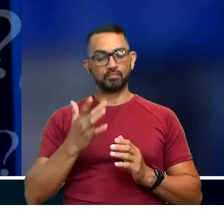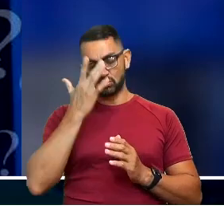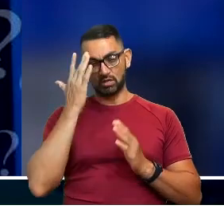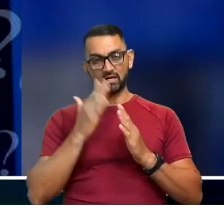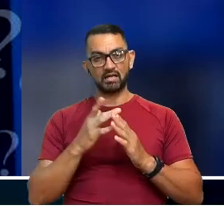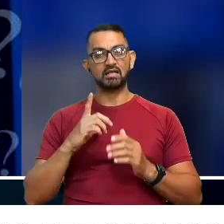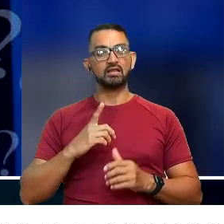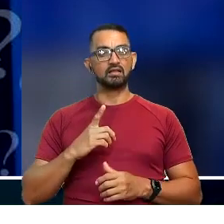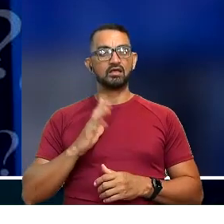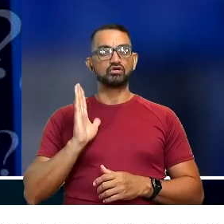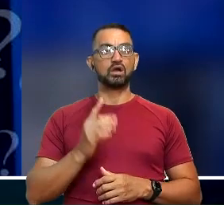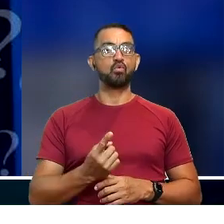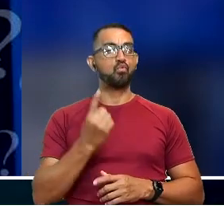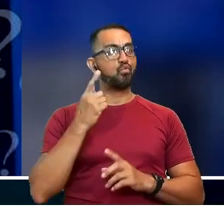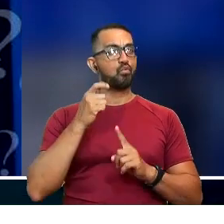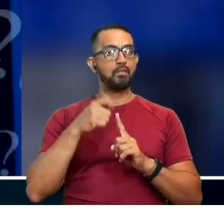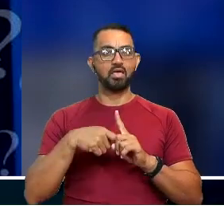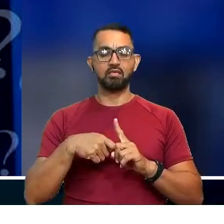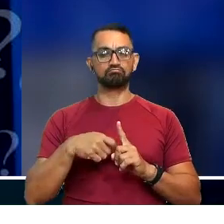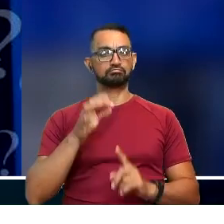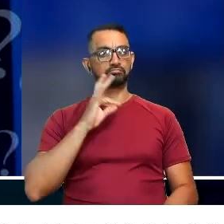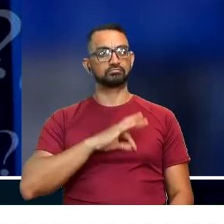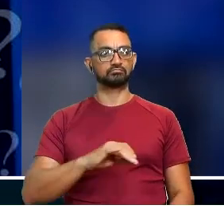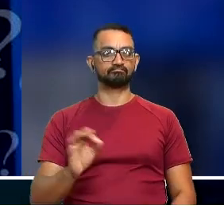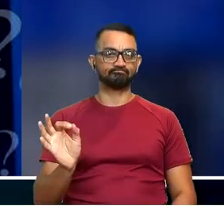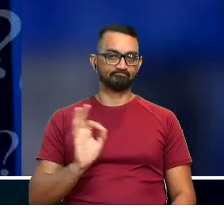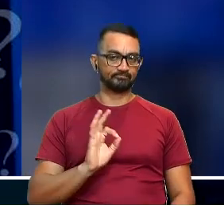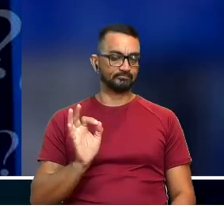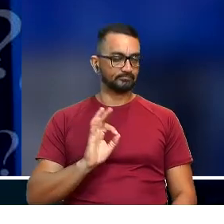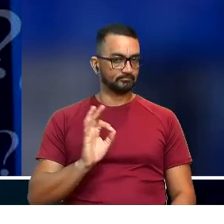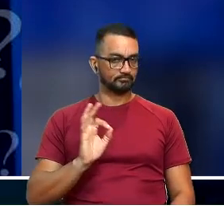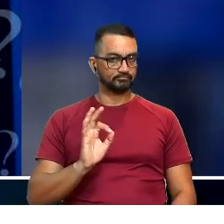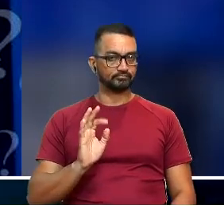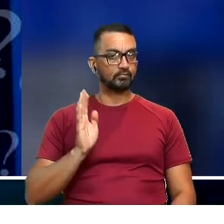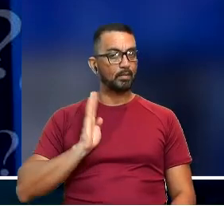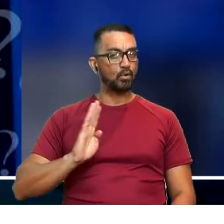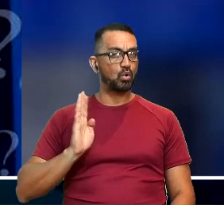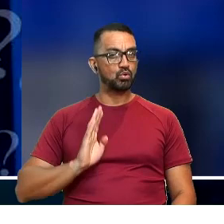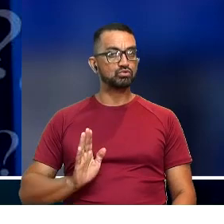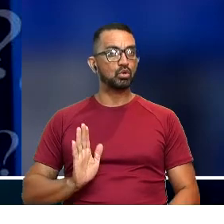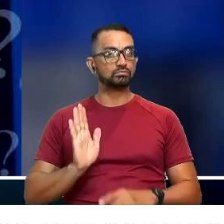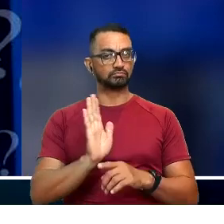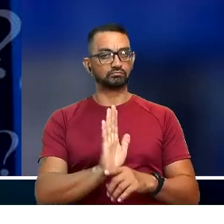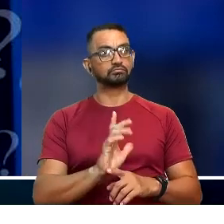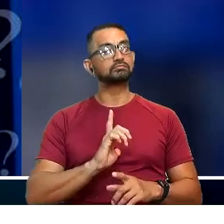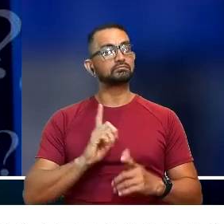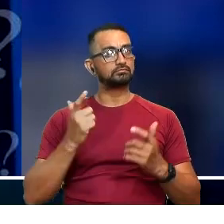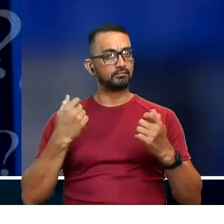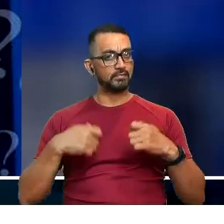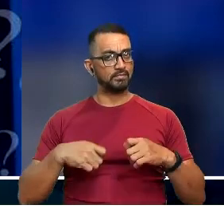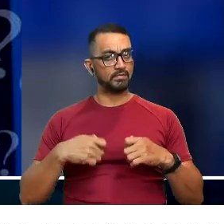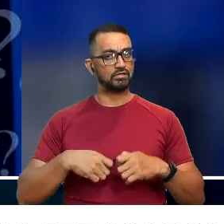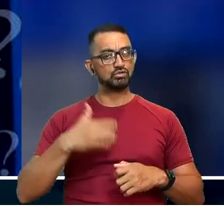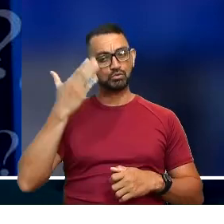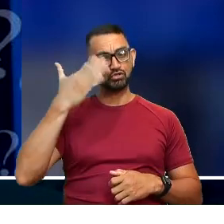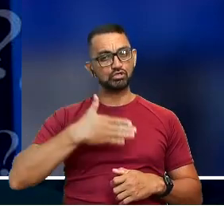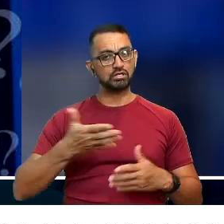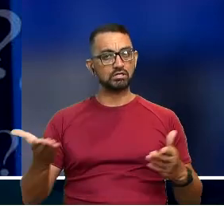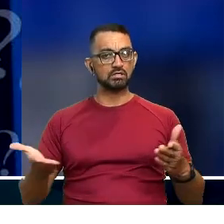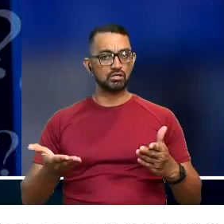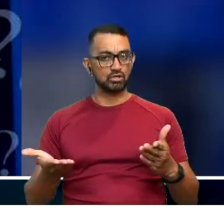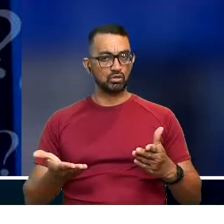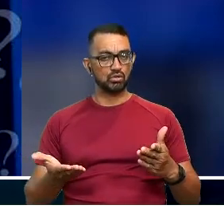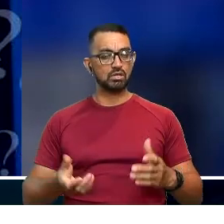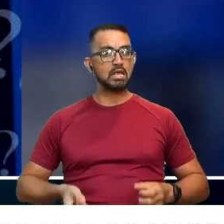acompanha aí em casa eles estão a mais a um mês sem receber o pagamento da bolsa-auxílio que é tão necessária